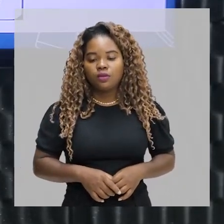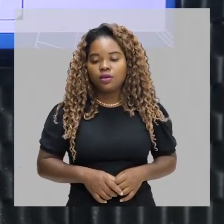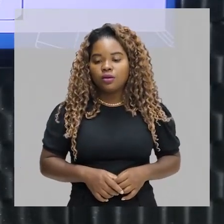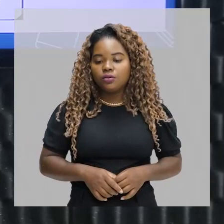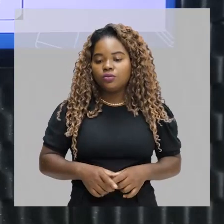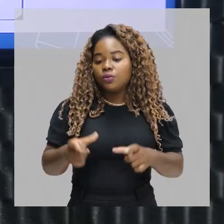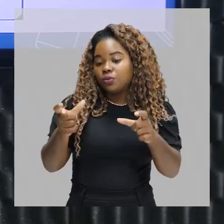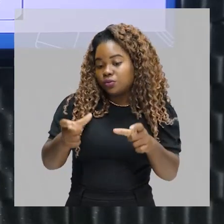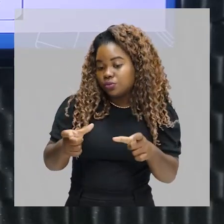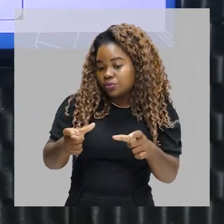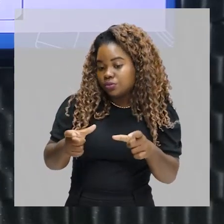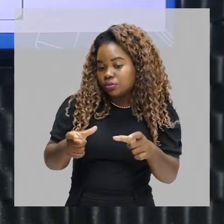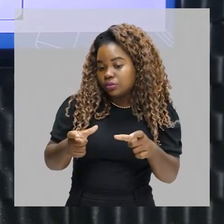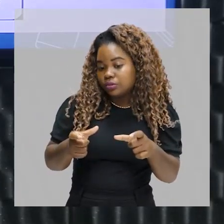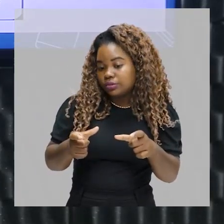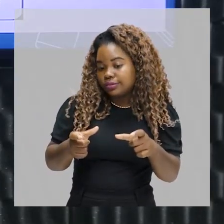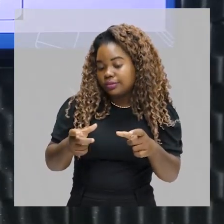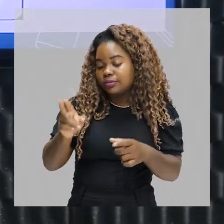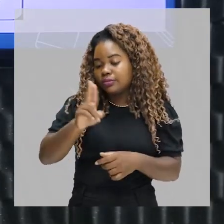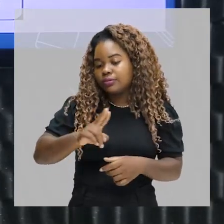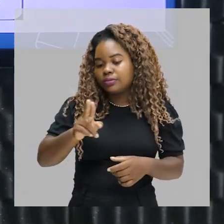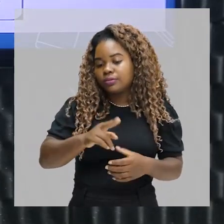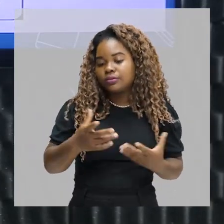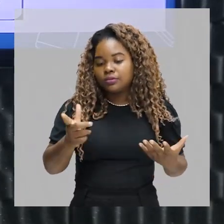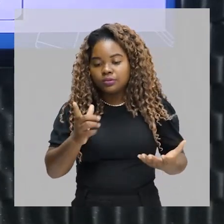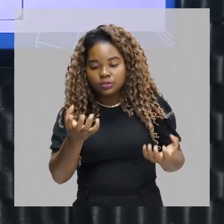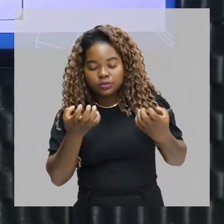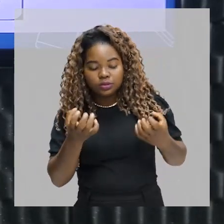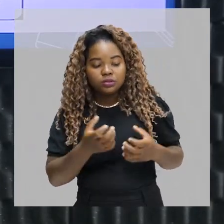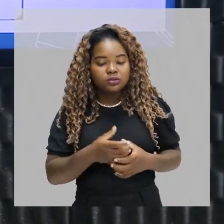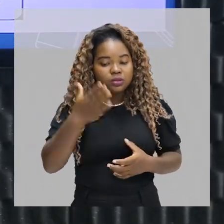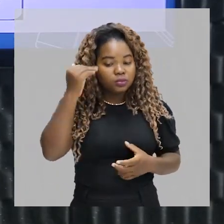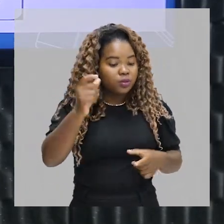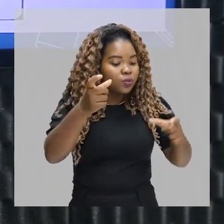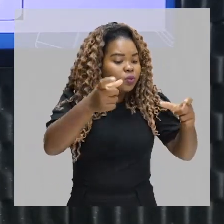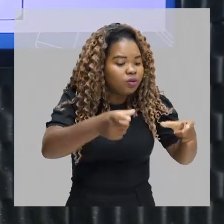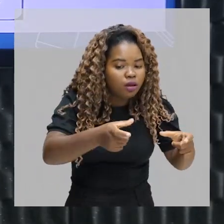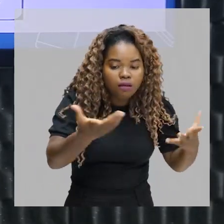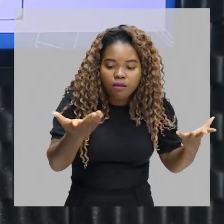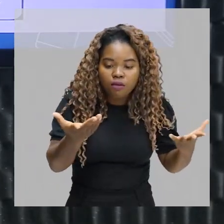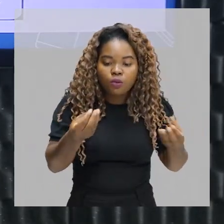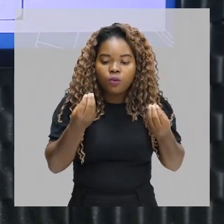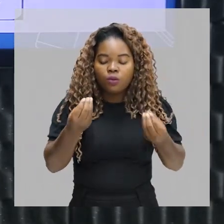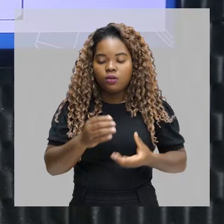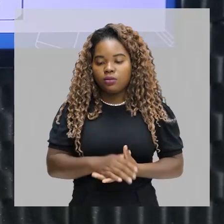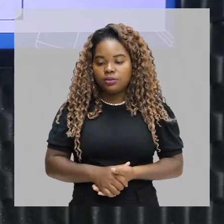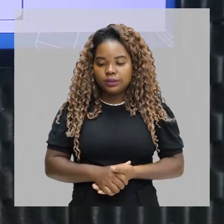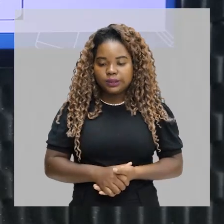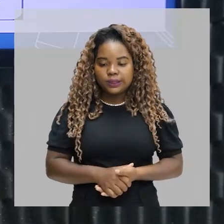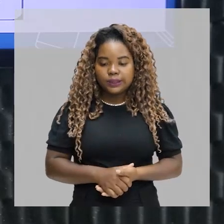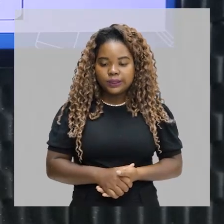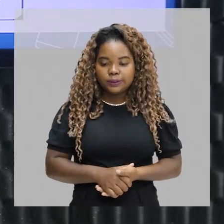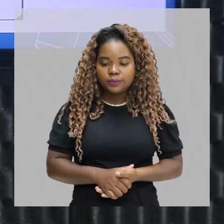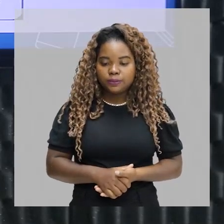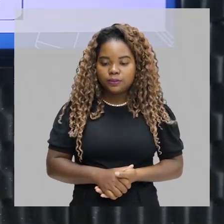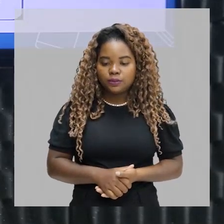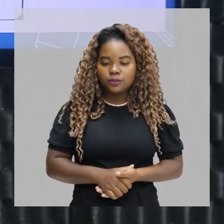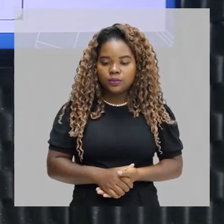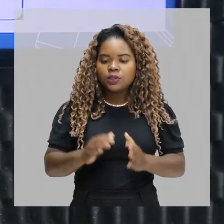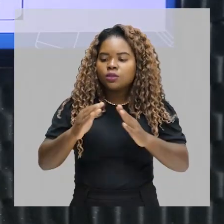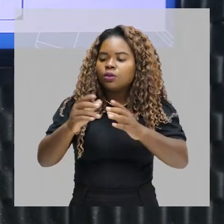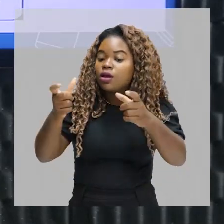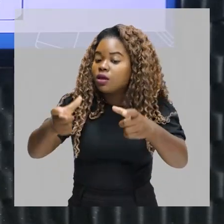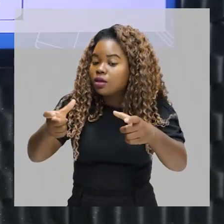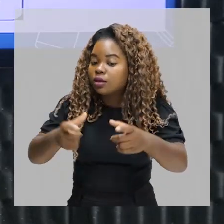sempre que eu quero saber o lugar, a posição de alguma coisa. Where do you live? Onde você